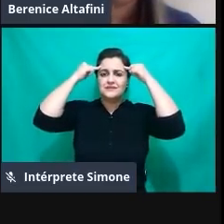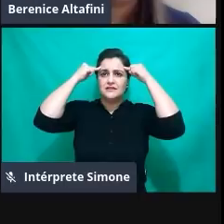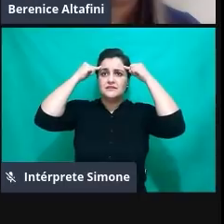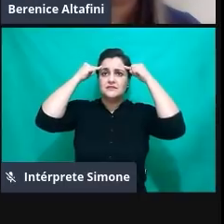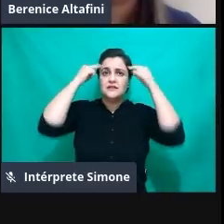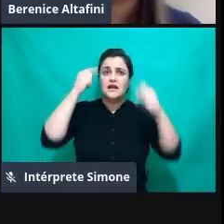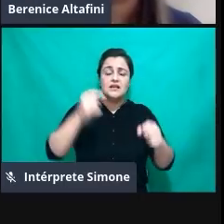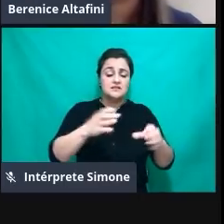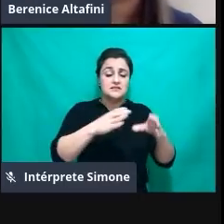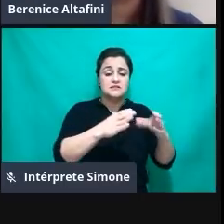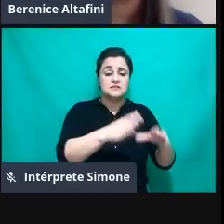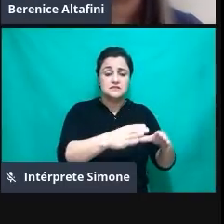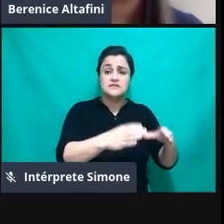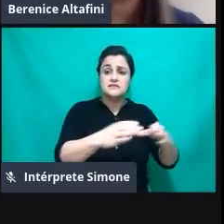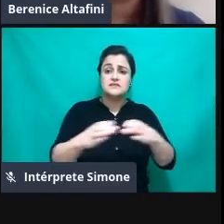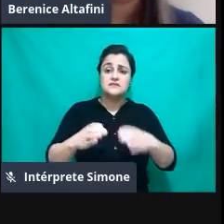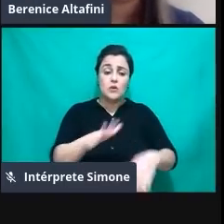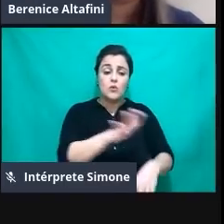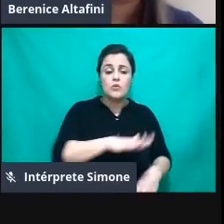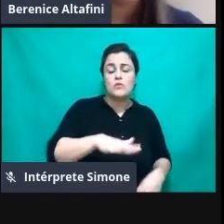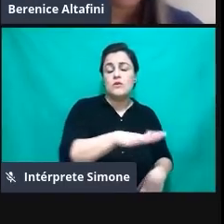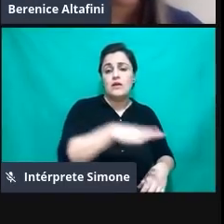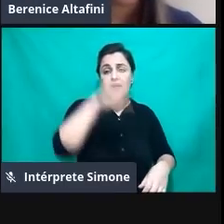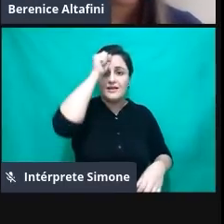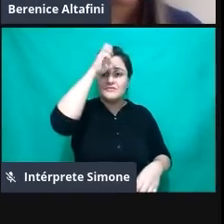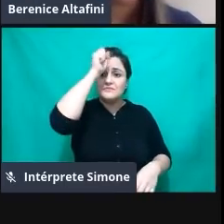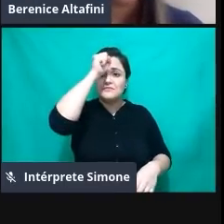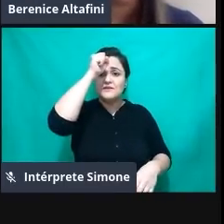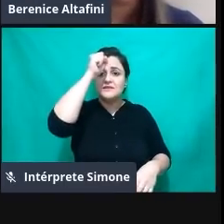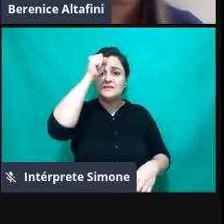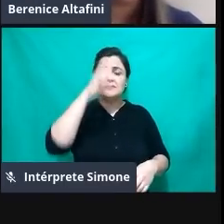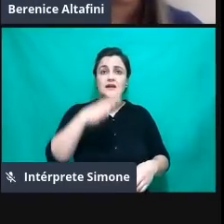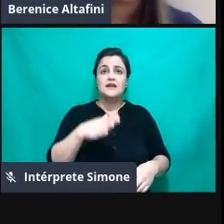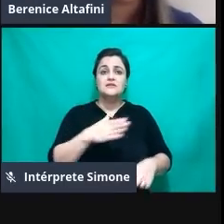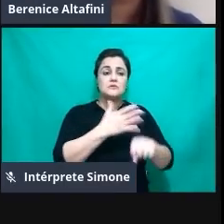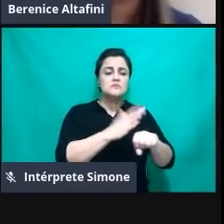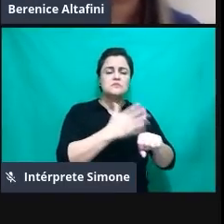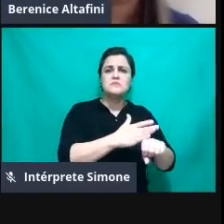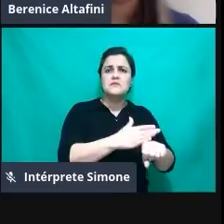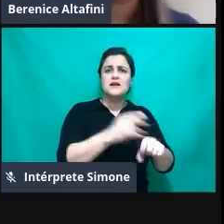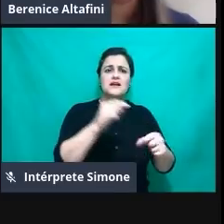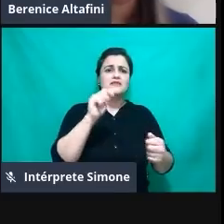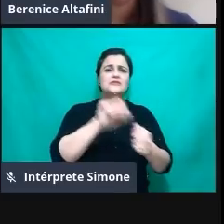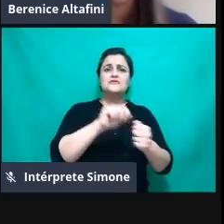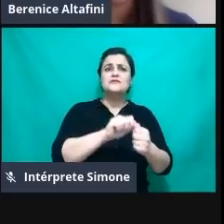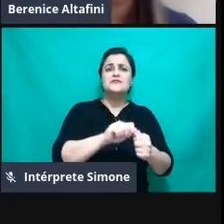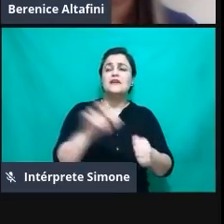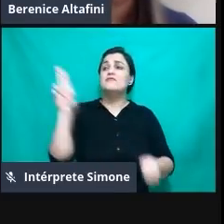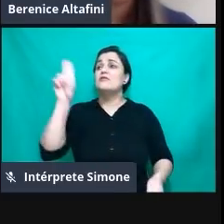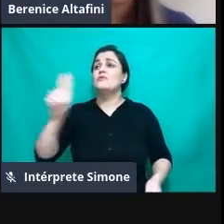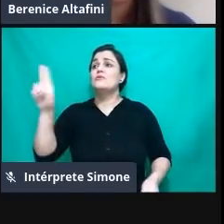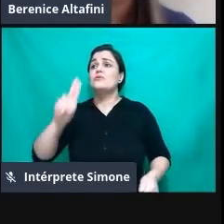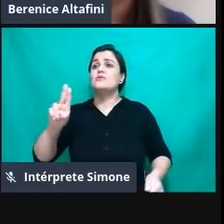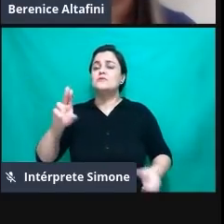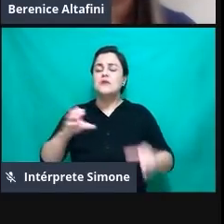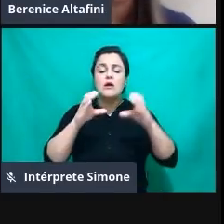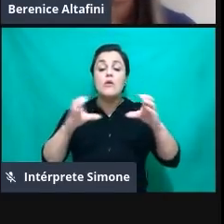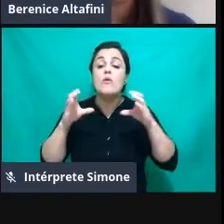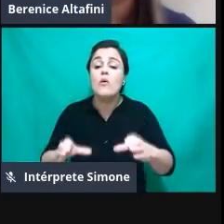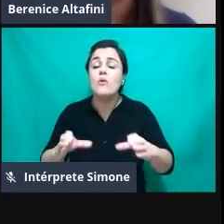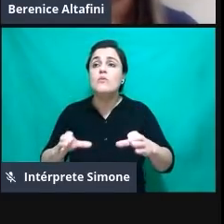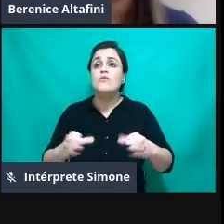da vida, né, num campo aí das práticas de linguagem. Isso eu não posso fazer. Eu